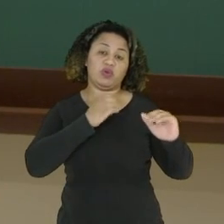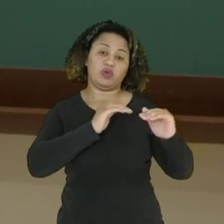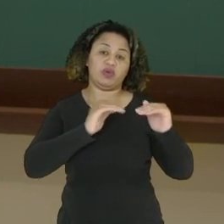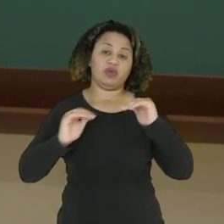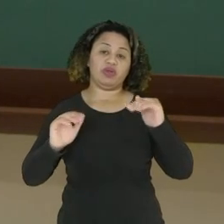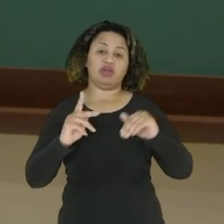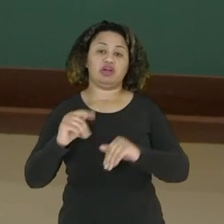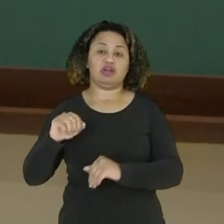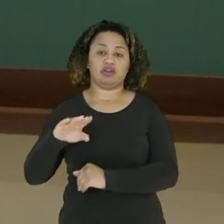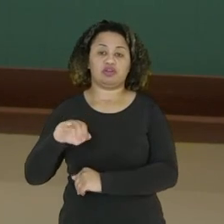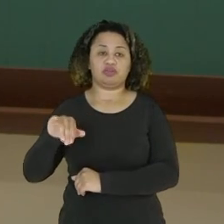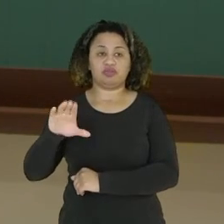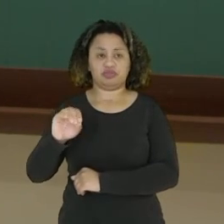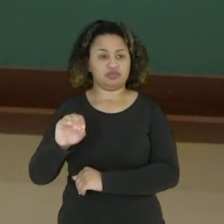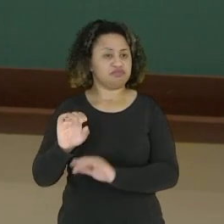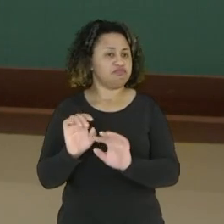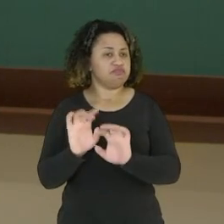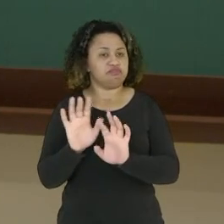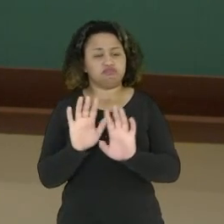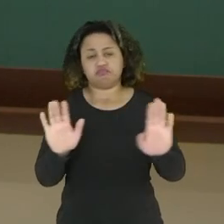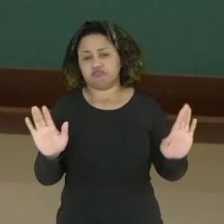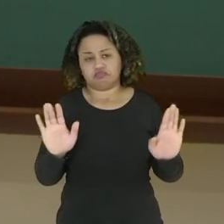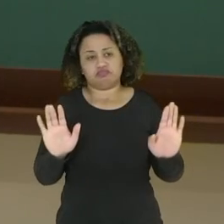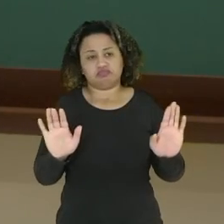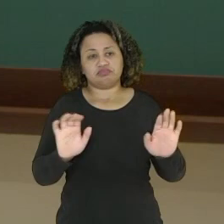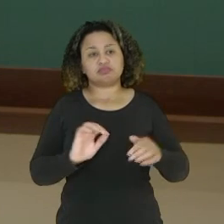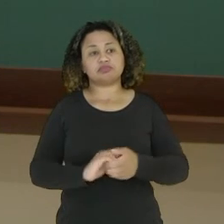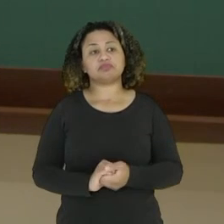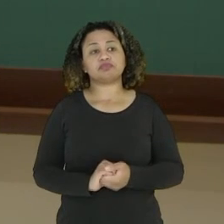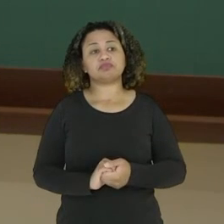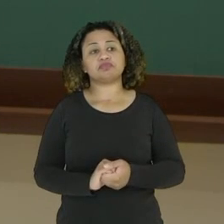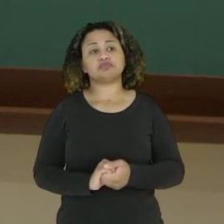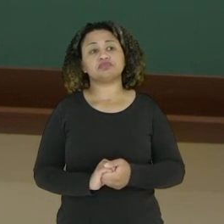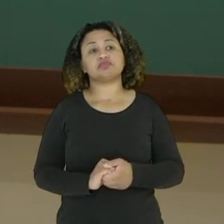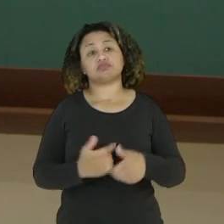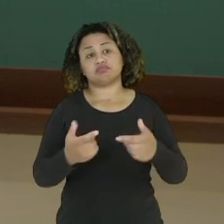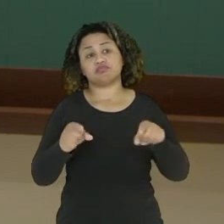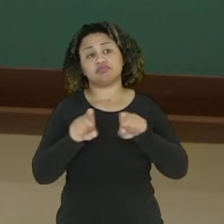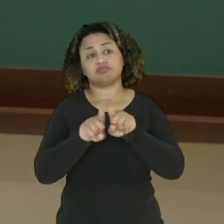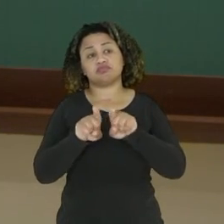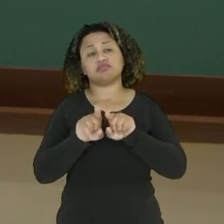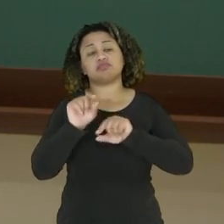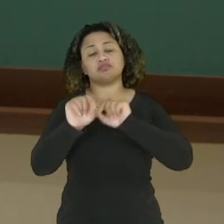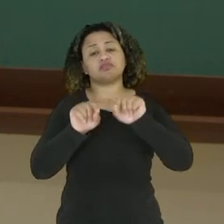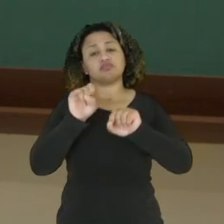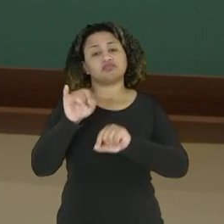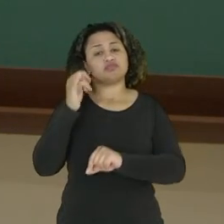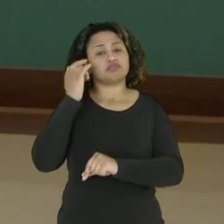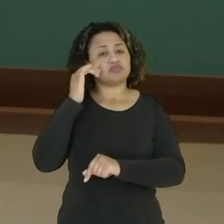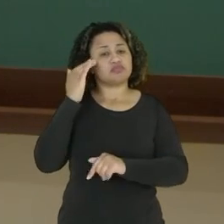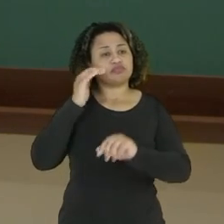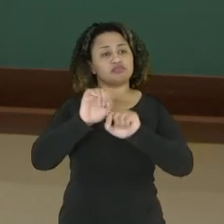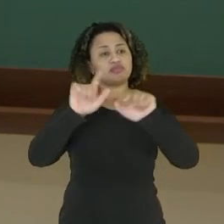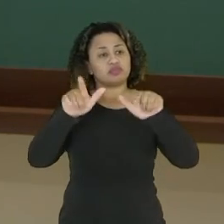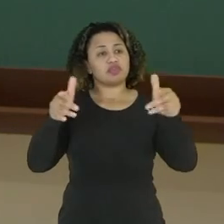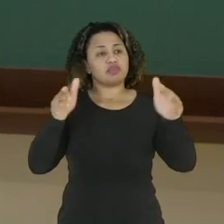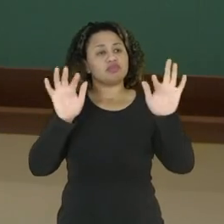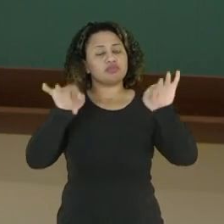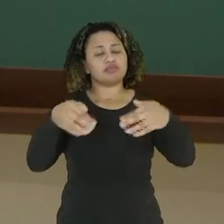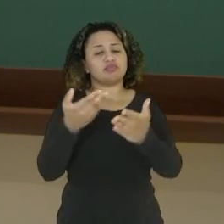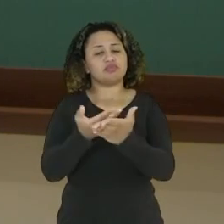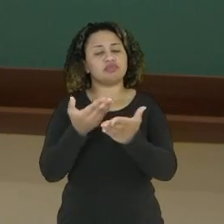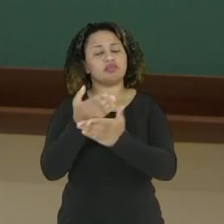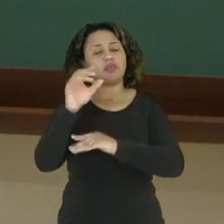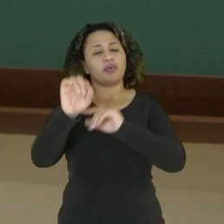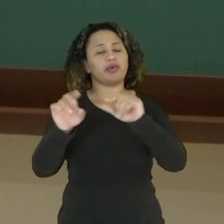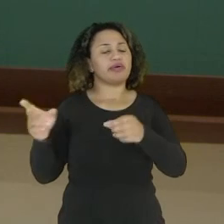harmônicos, tá? É isso, é só isso, tá? E é claro, se você pegou essa parte, vamos encerrar a nossa aula fazendo uma